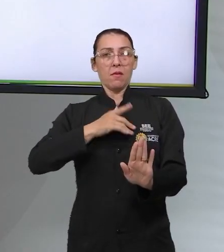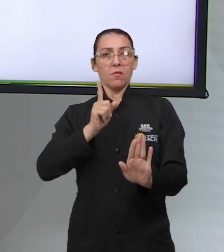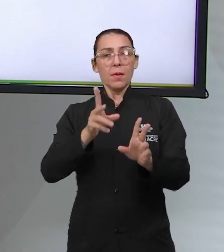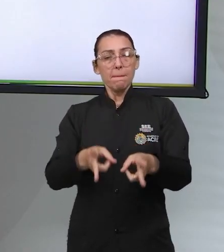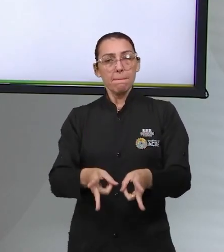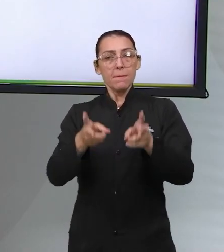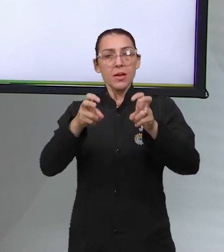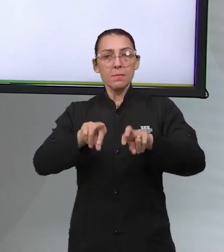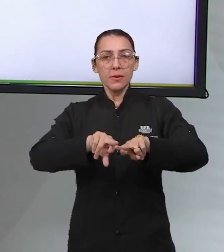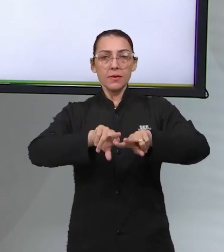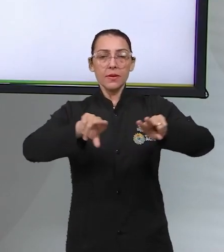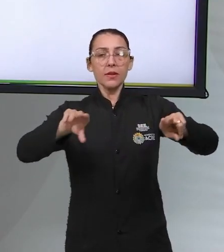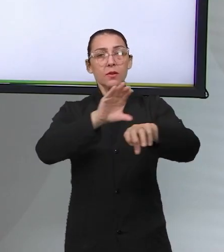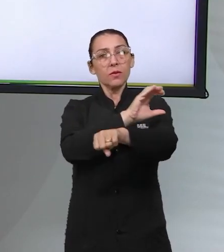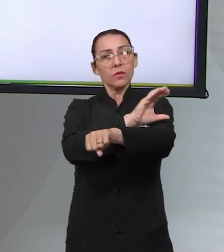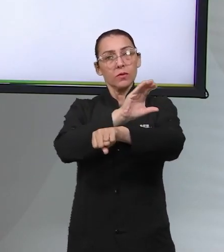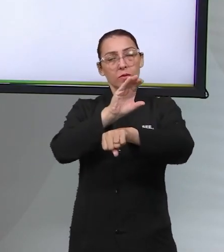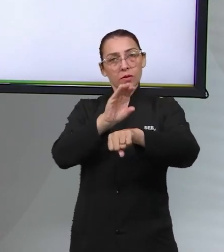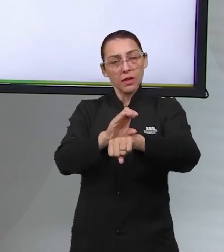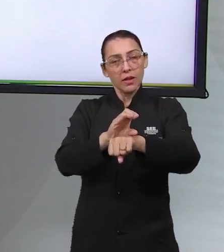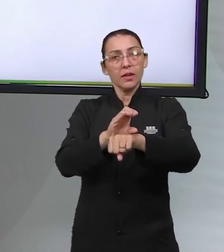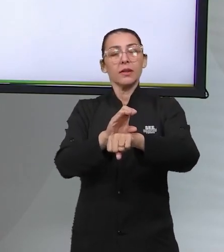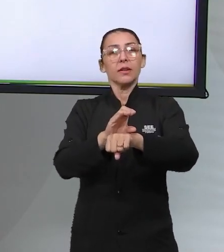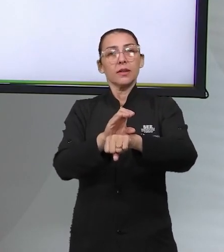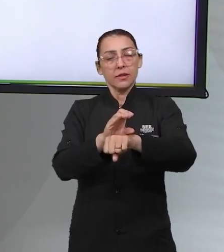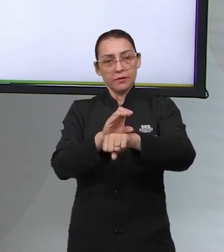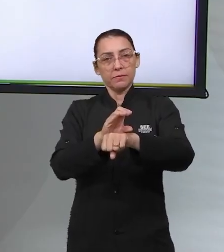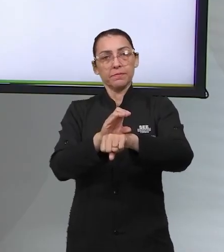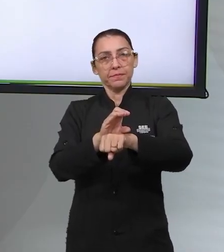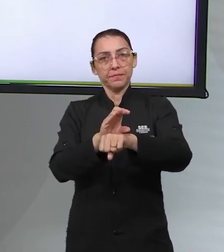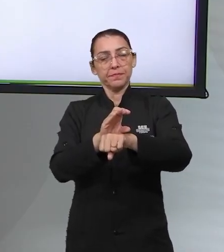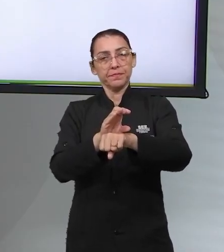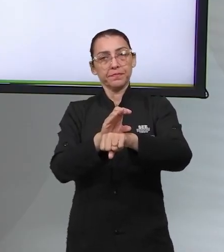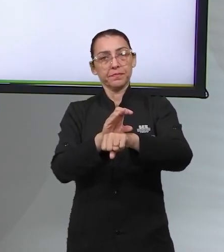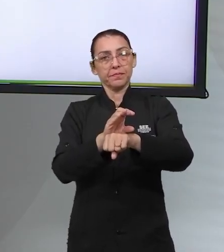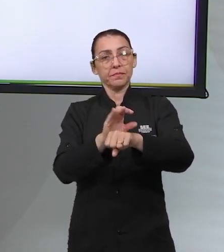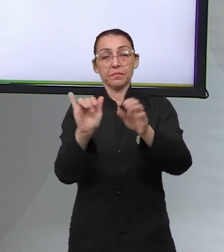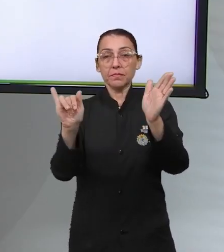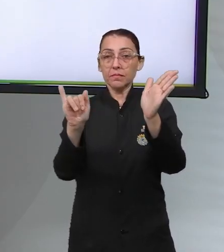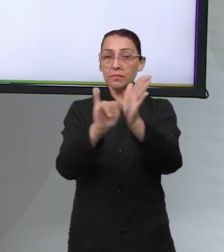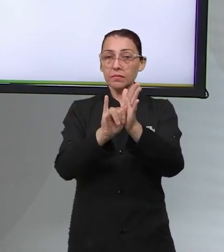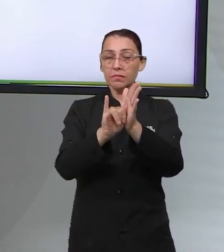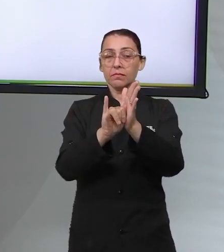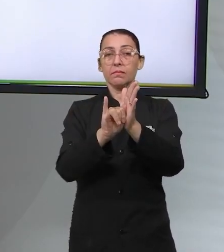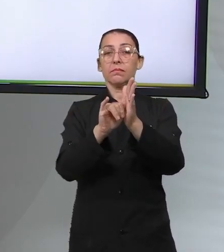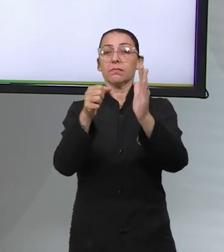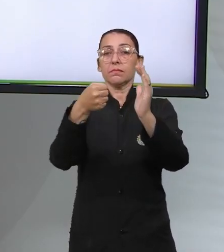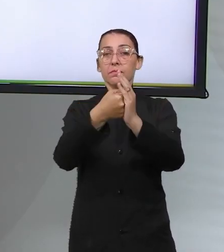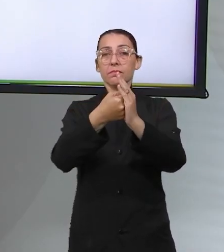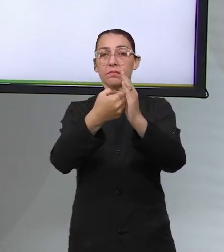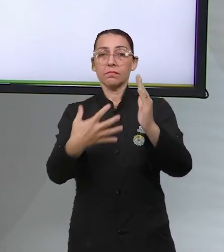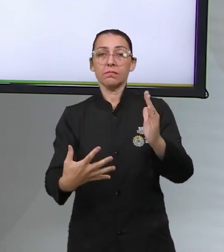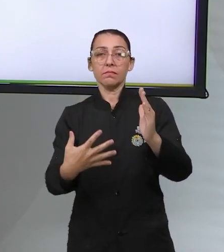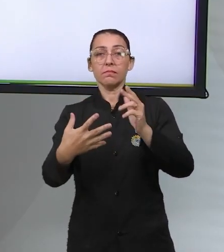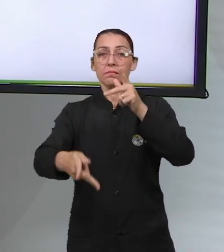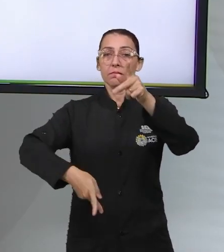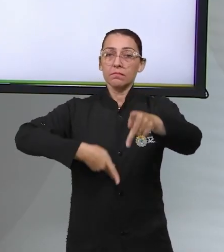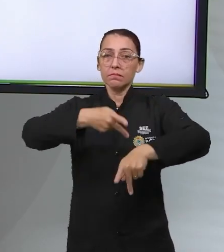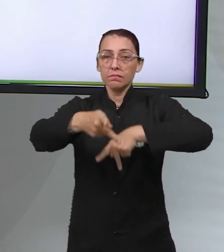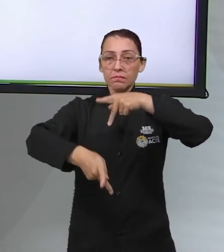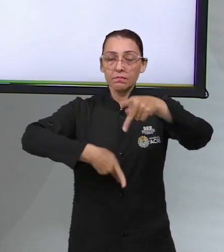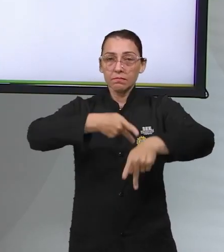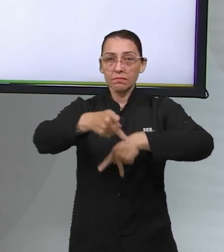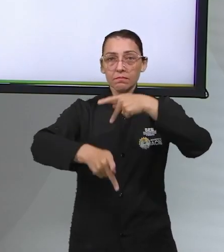percebe as variações culturais, sejam através da identidade, das características de um determinado